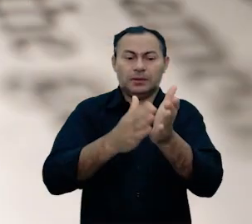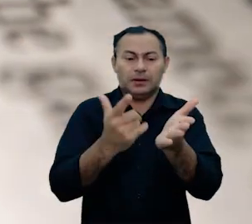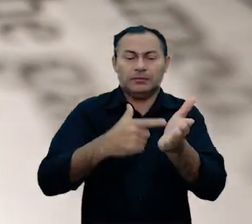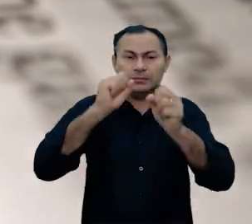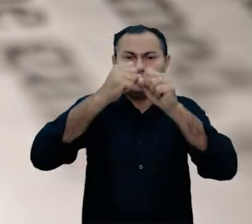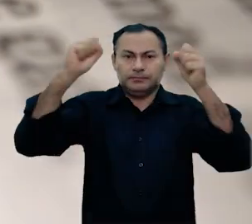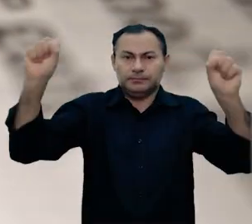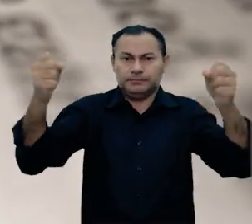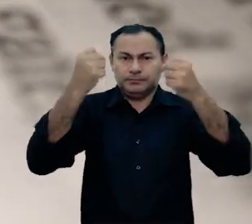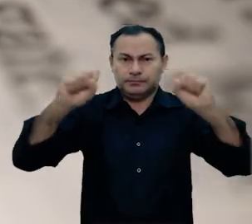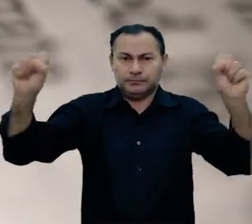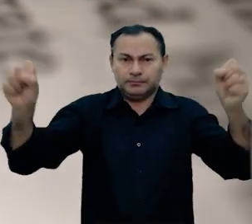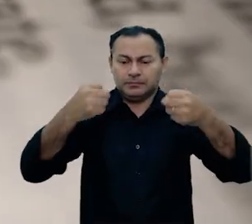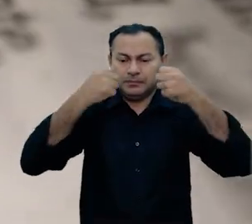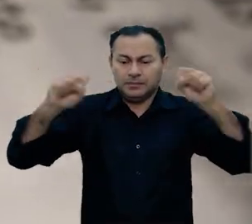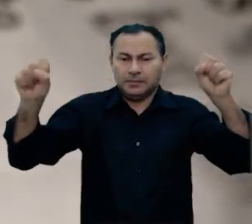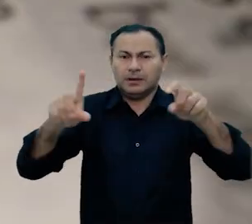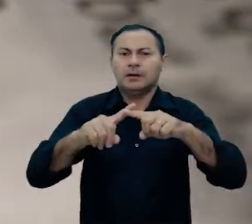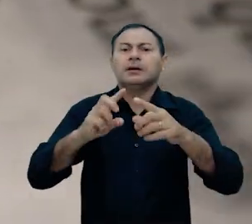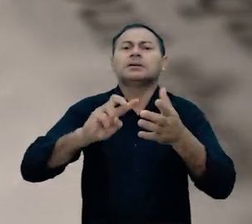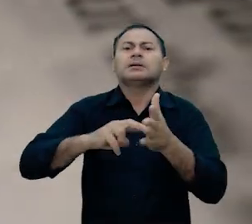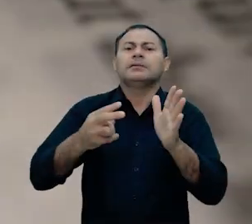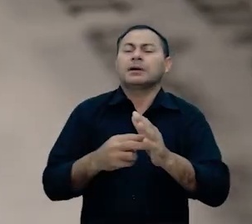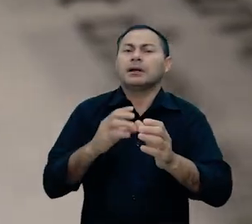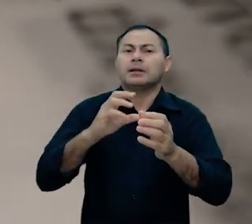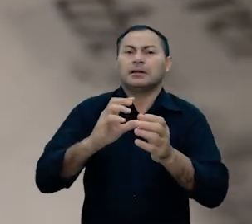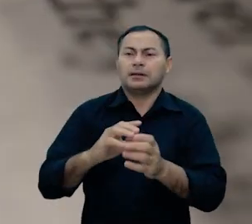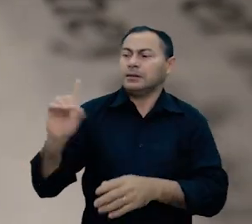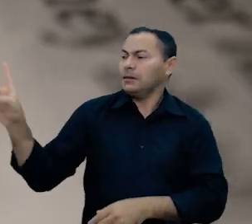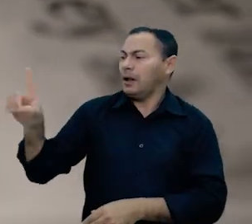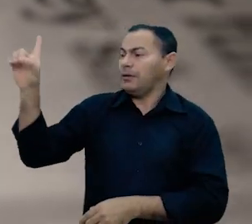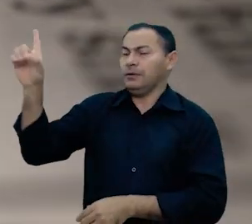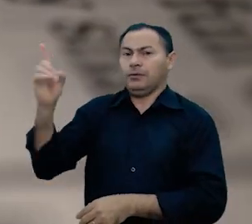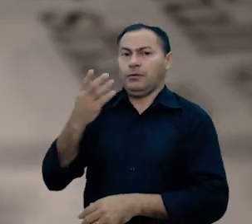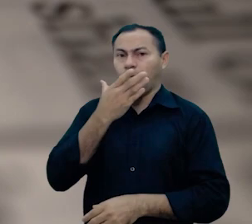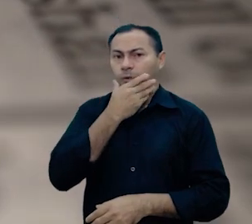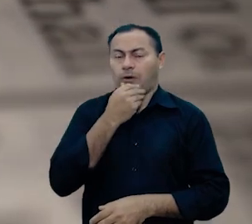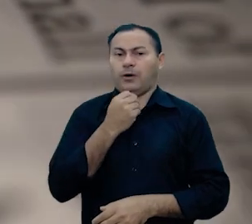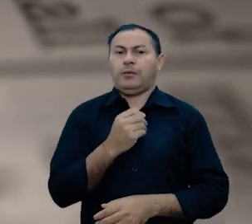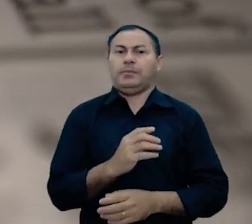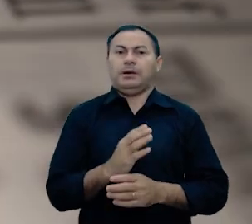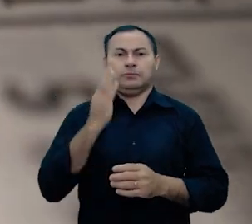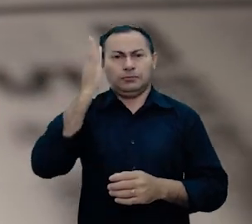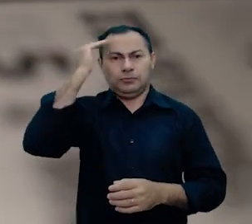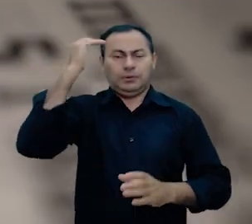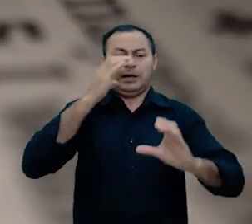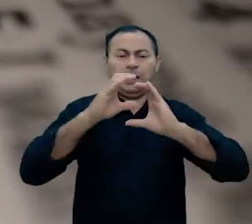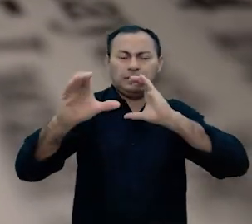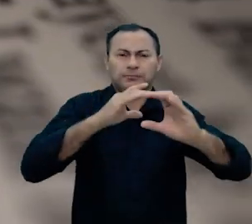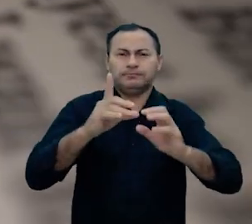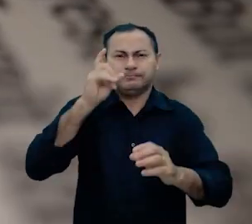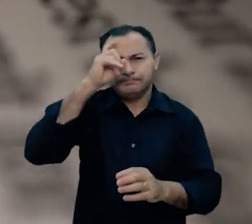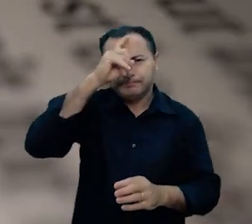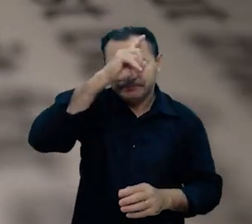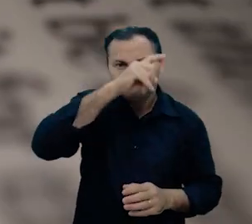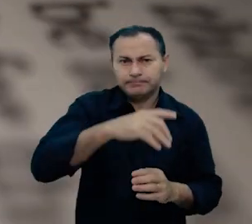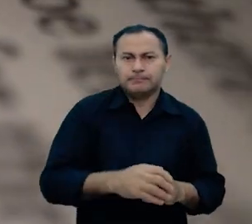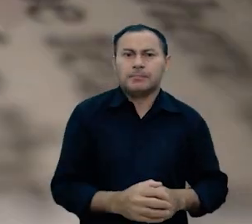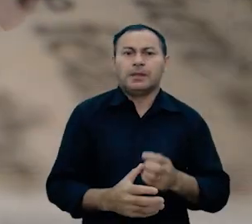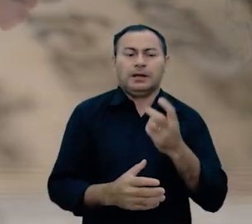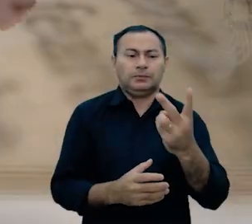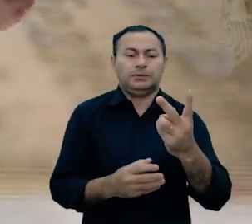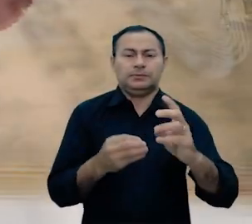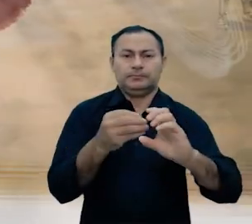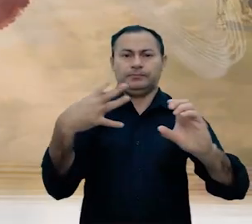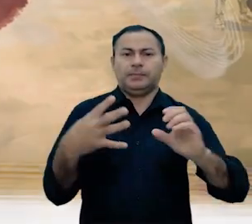o inário do povo de Deus. Isso significa que Davi era um grande compositor. É difícil encontrar essas